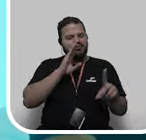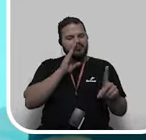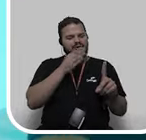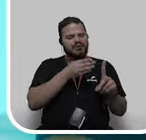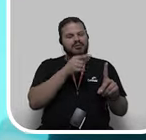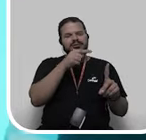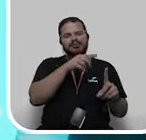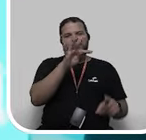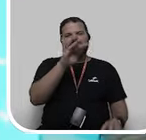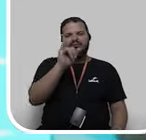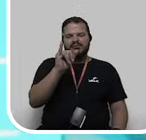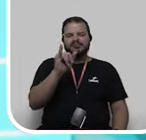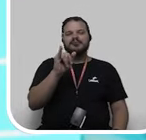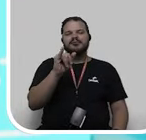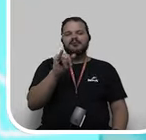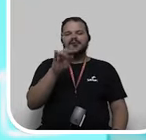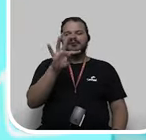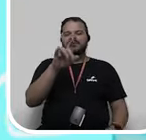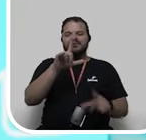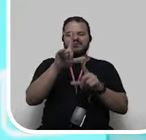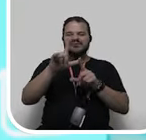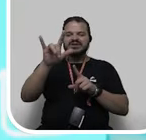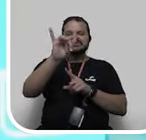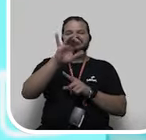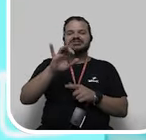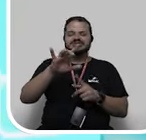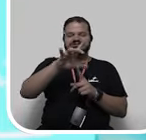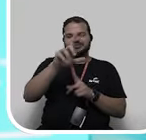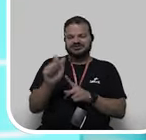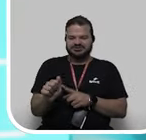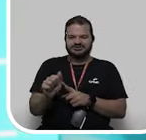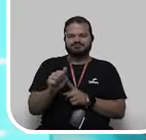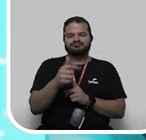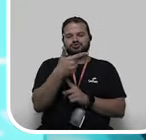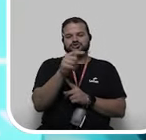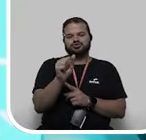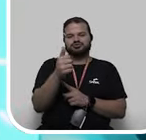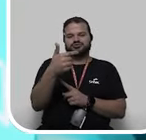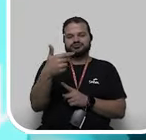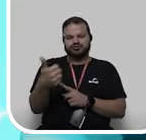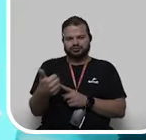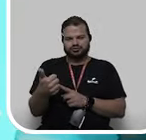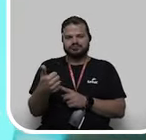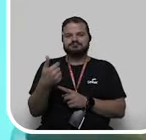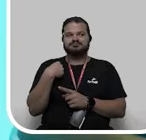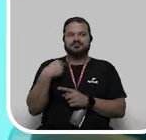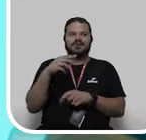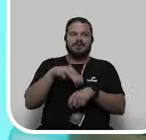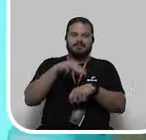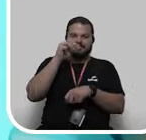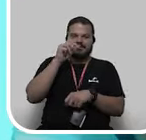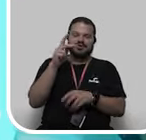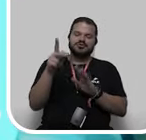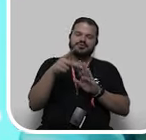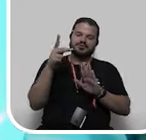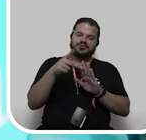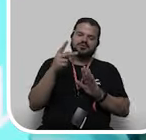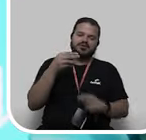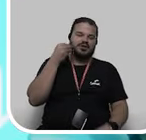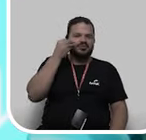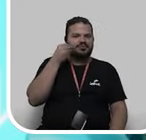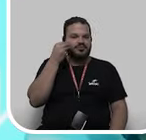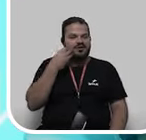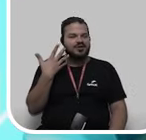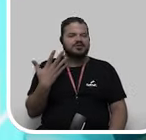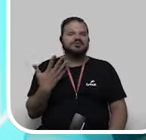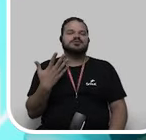Security Latam 2021 e Cyber Influence Latam 2020. É mestre em gestão de projetos, mentor e palestrante. A maior salva de palmas